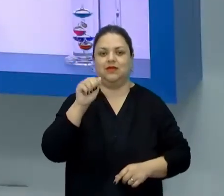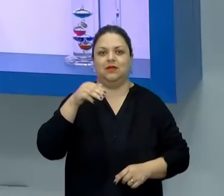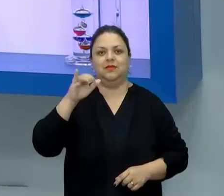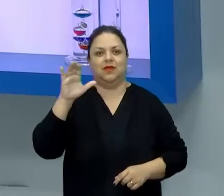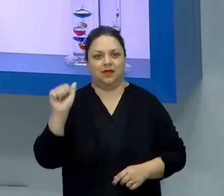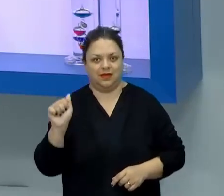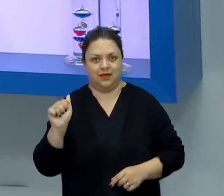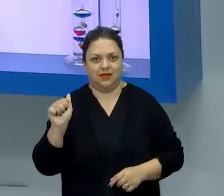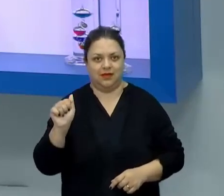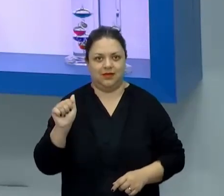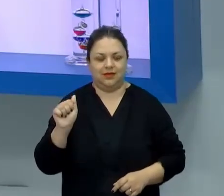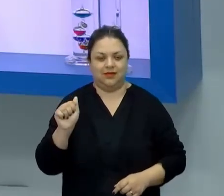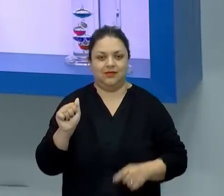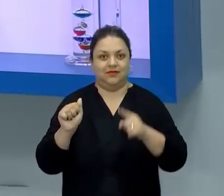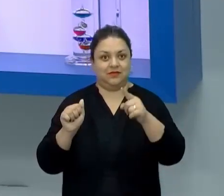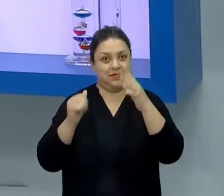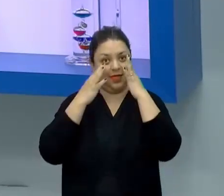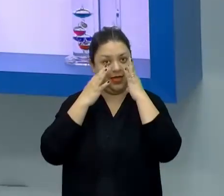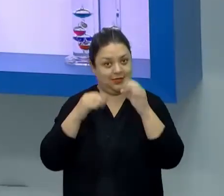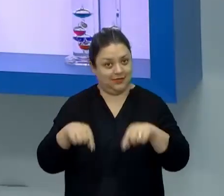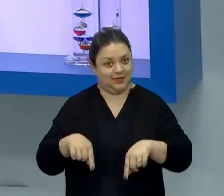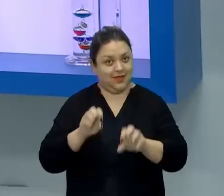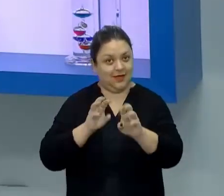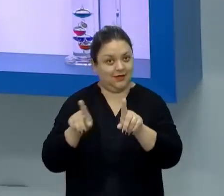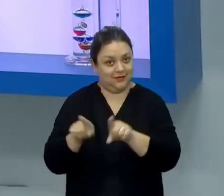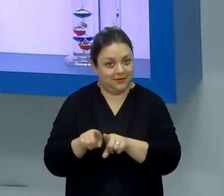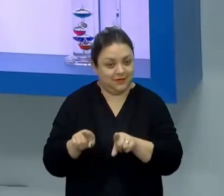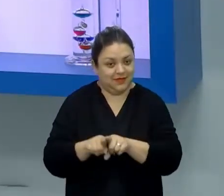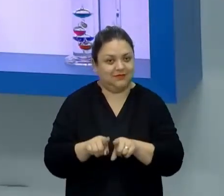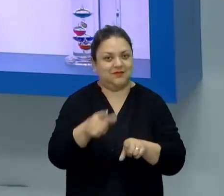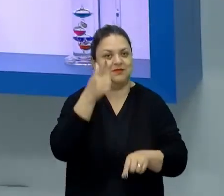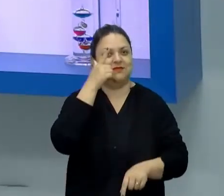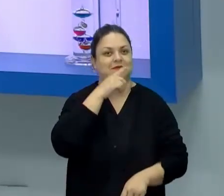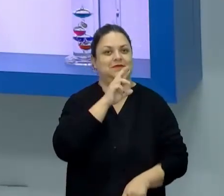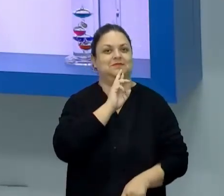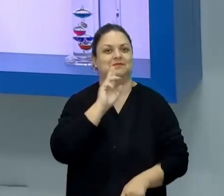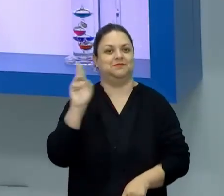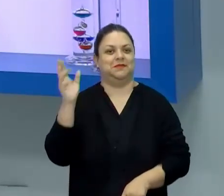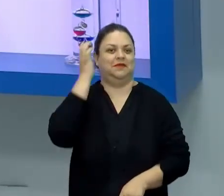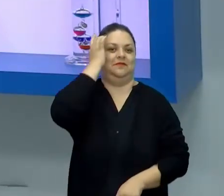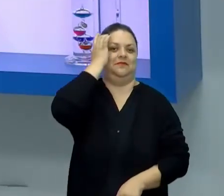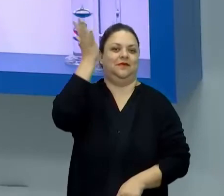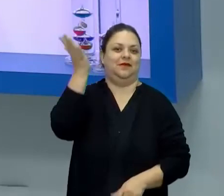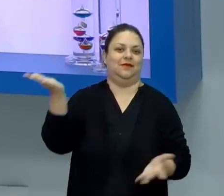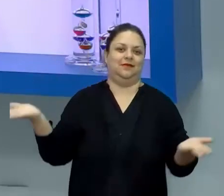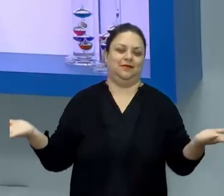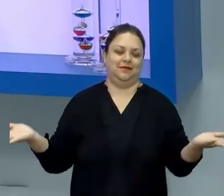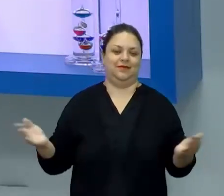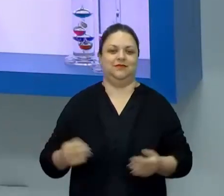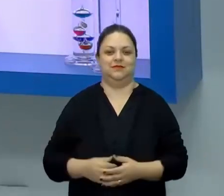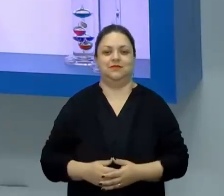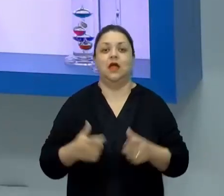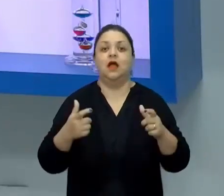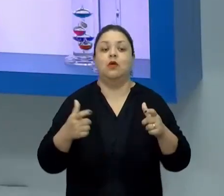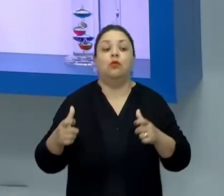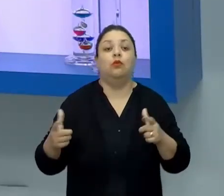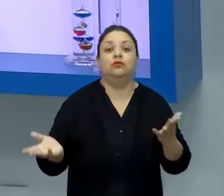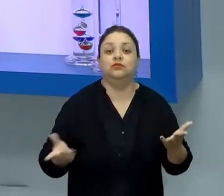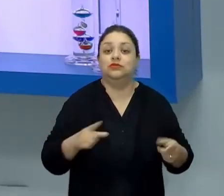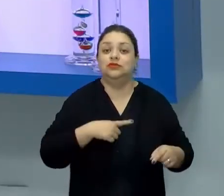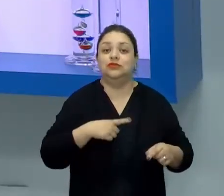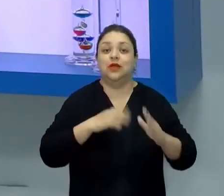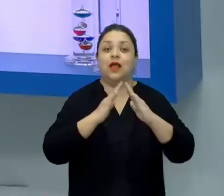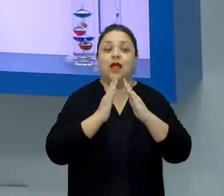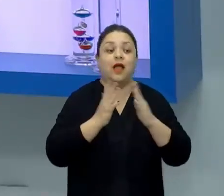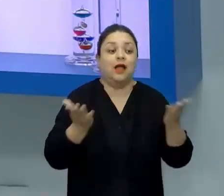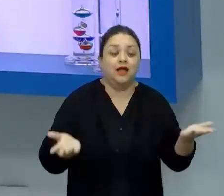você prestou atenção nesta aula, você vai conseguir aí facilmente responder onde é que aparece material cerâmico. Então,